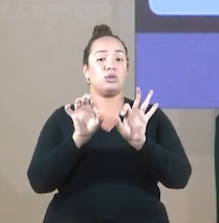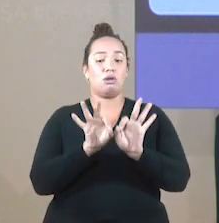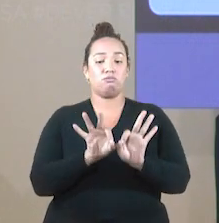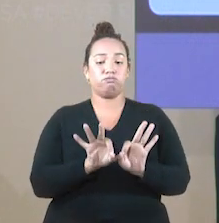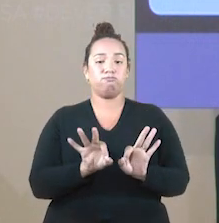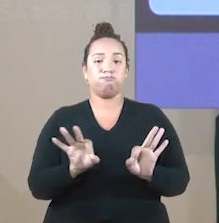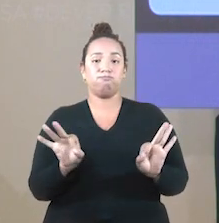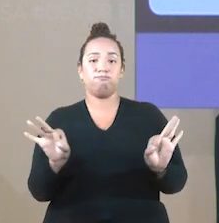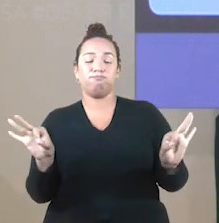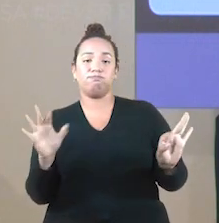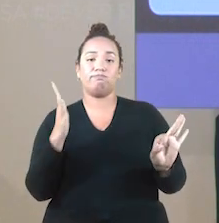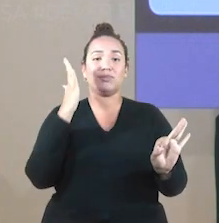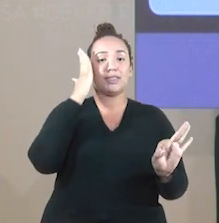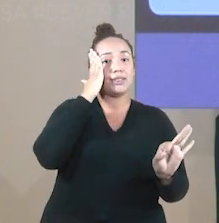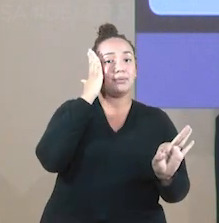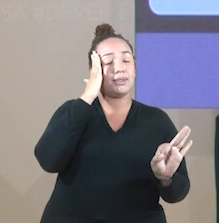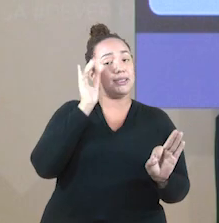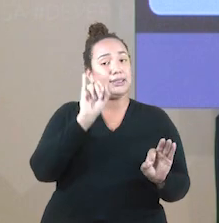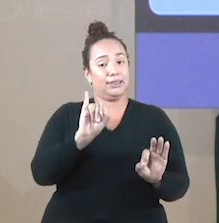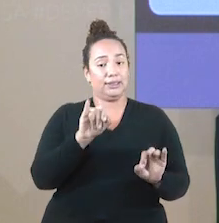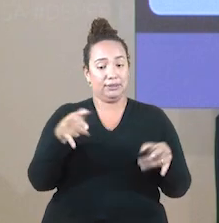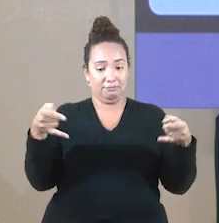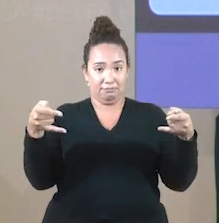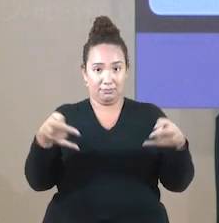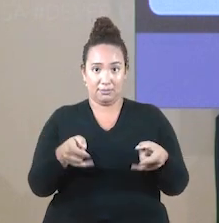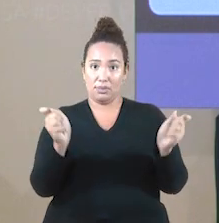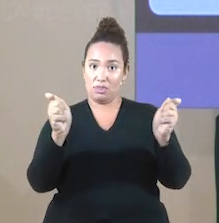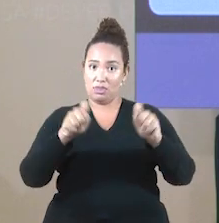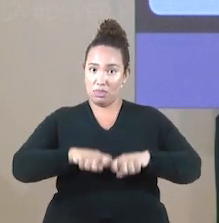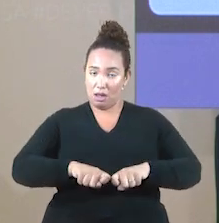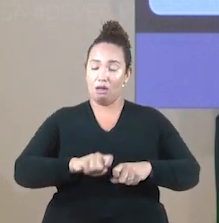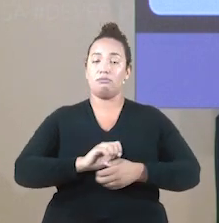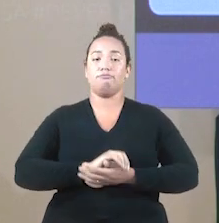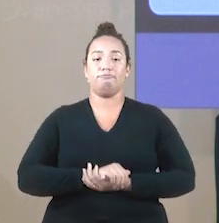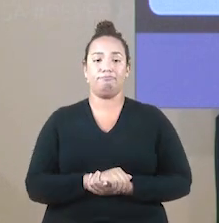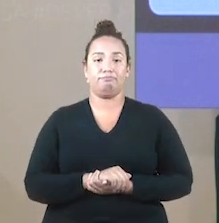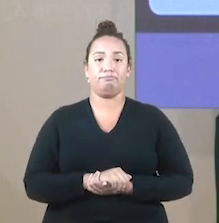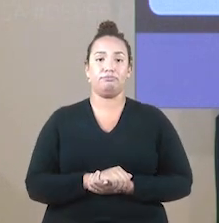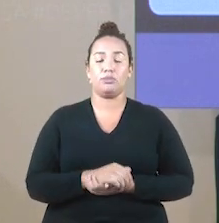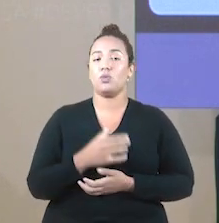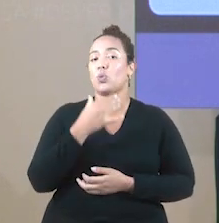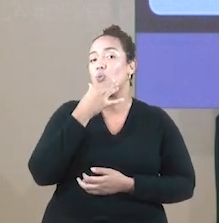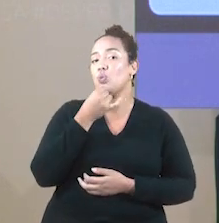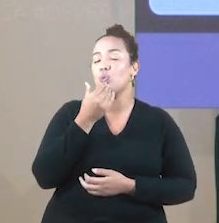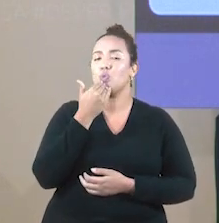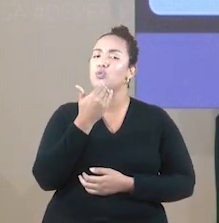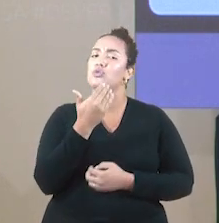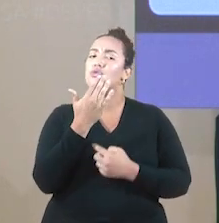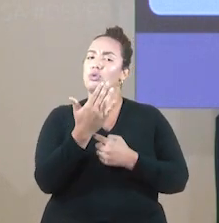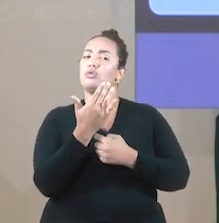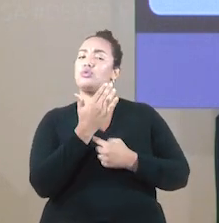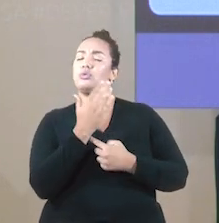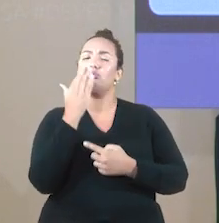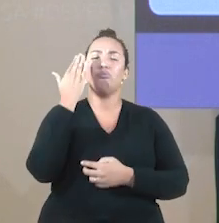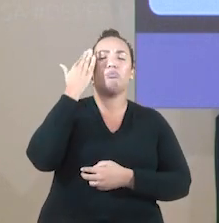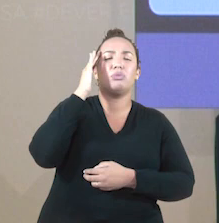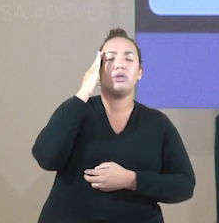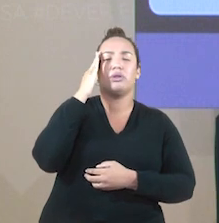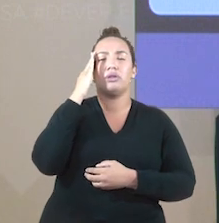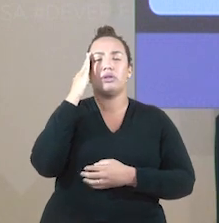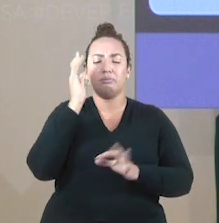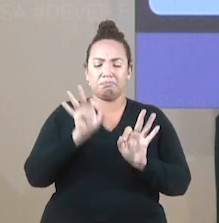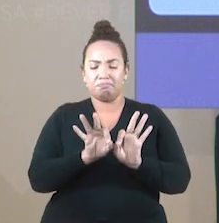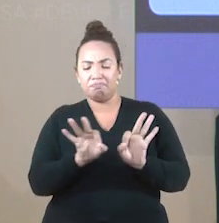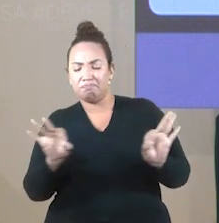comprimento da cama para saber se a cama cabe no seu quarto. Mateus pediu ajuda para entender o que